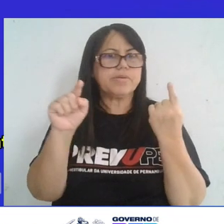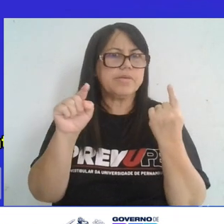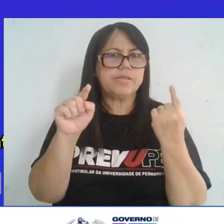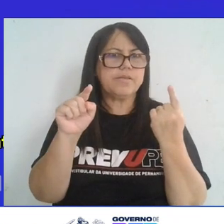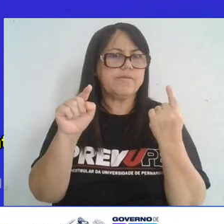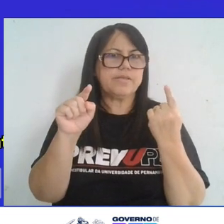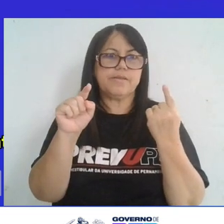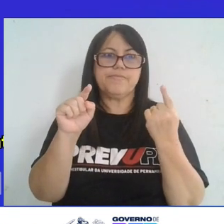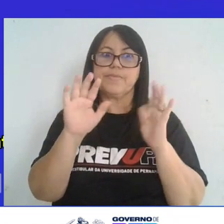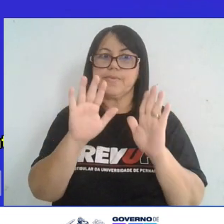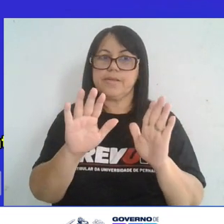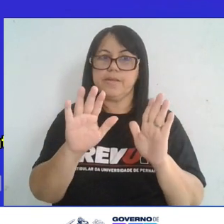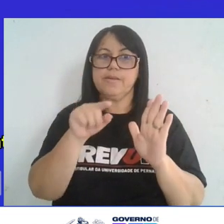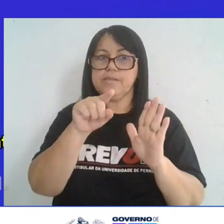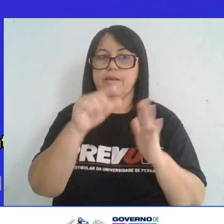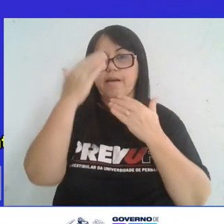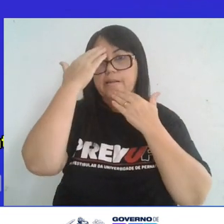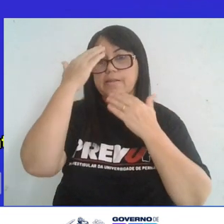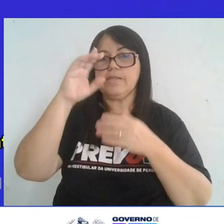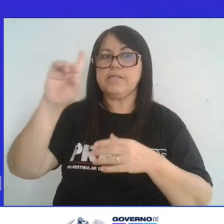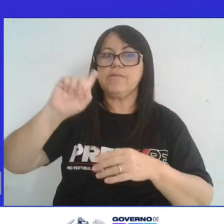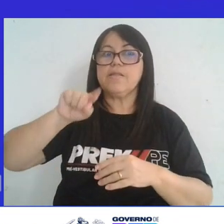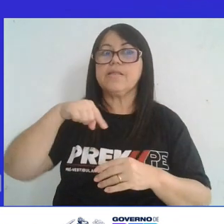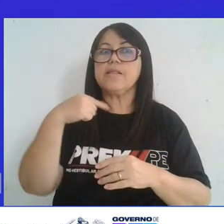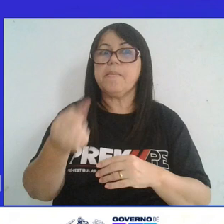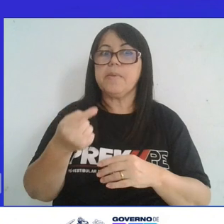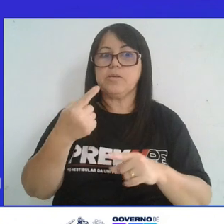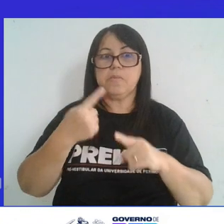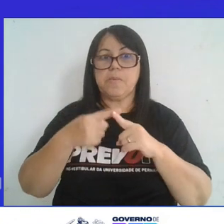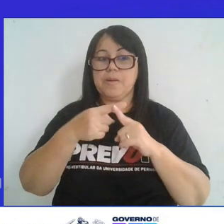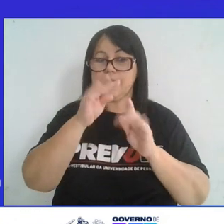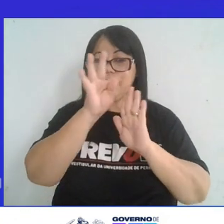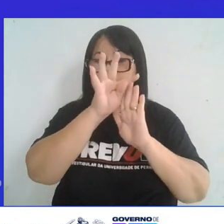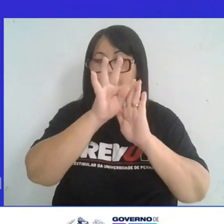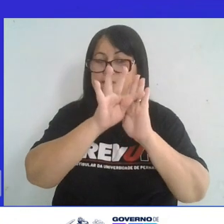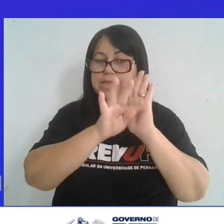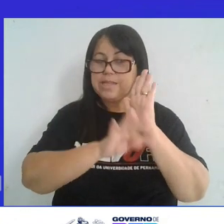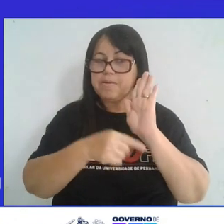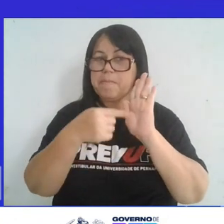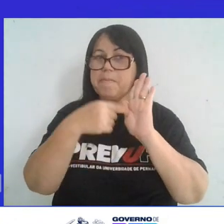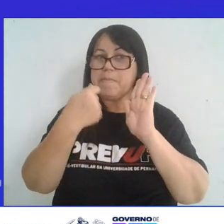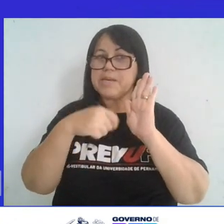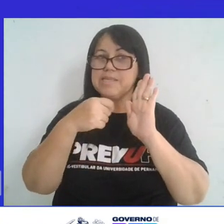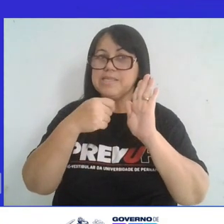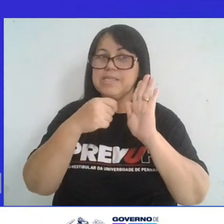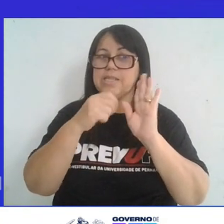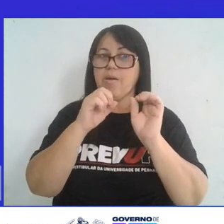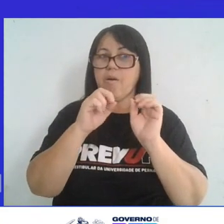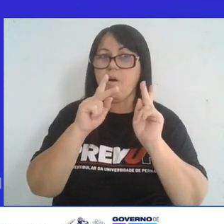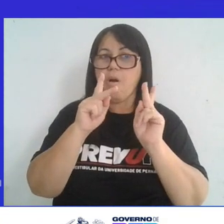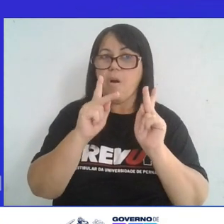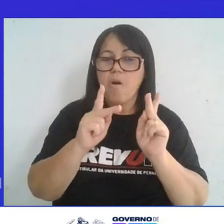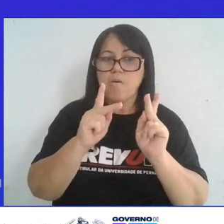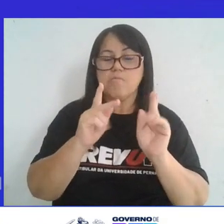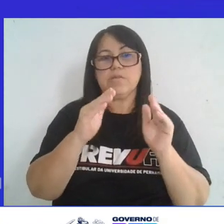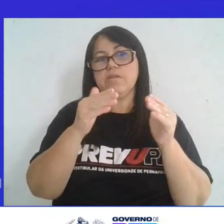momento. Então, deixe para agradecer a Deus em outro momento, né? Porque seu texto se tornará aí com parte desconectada,